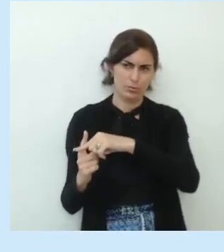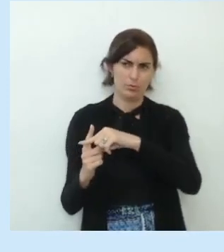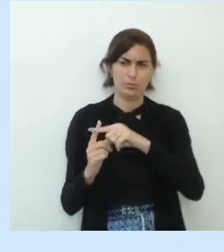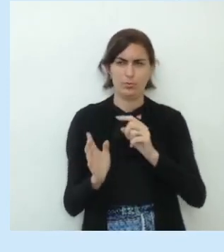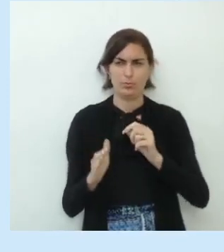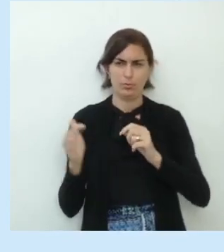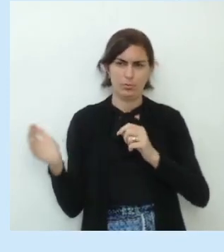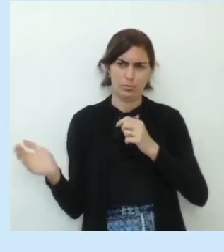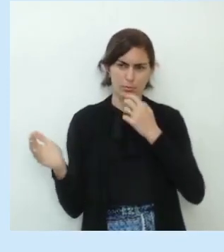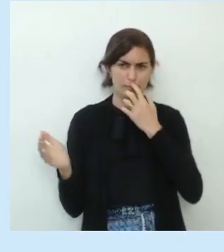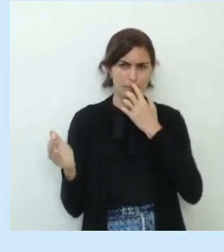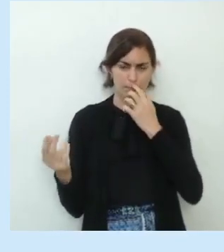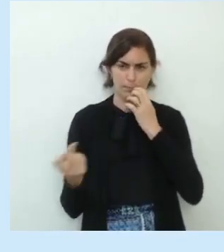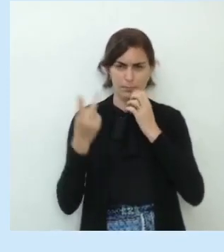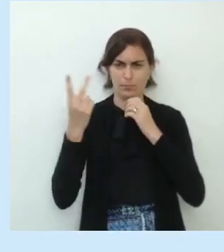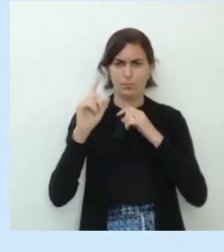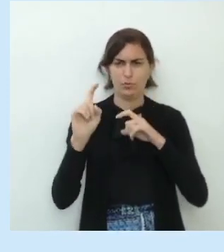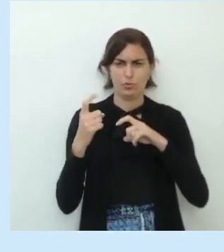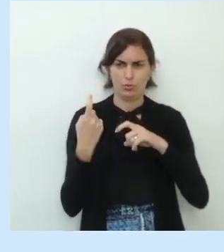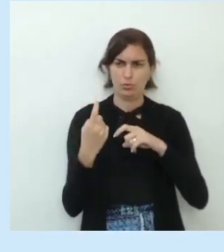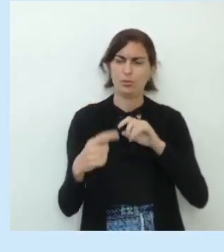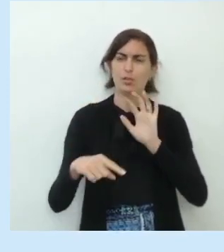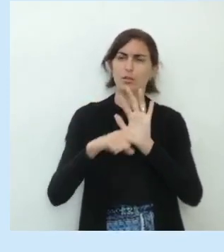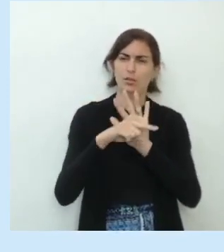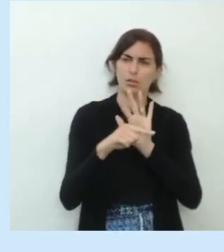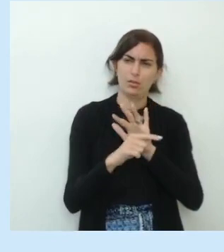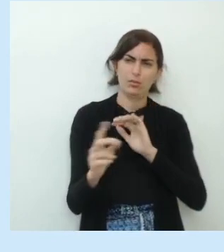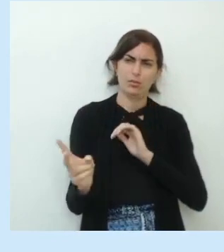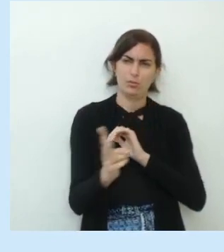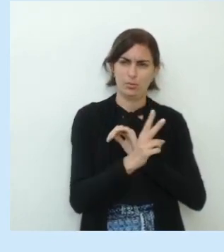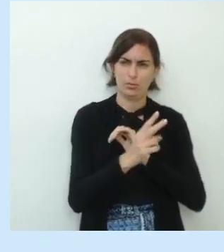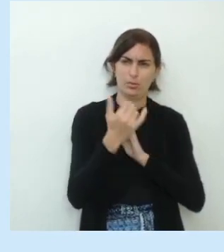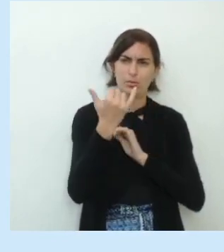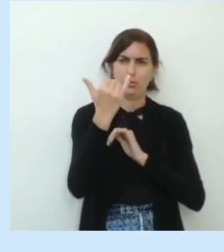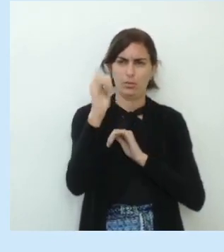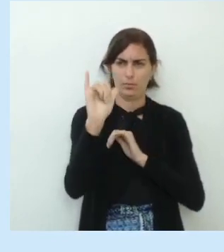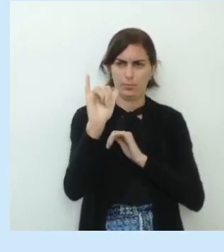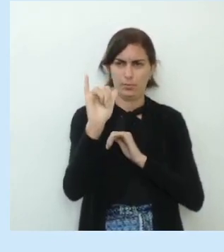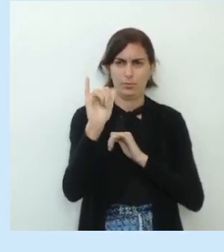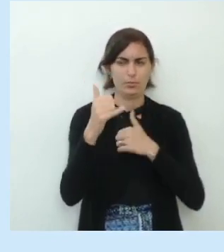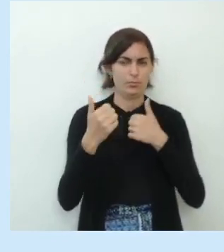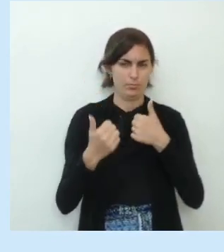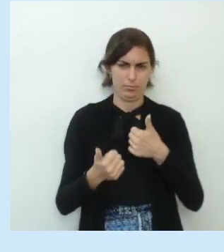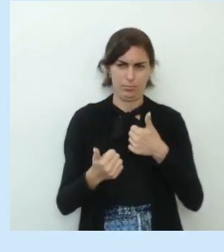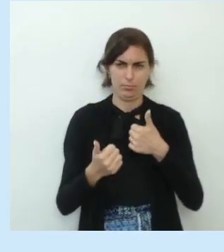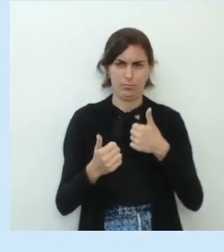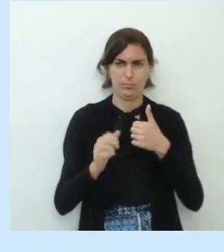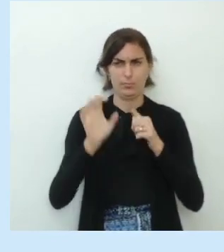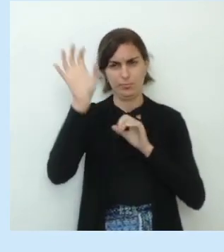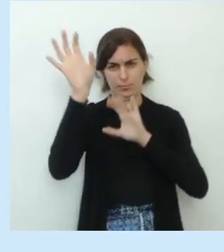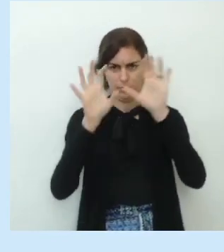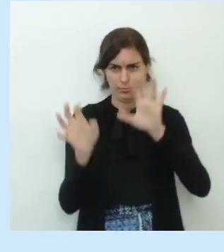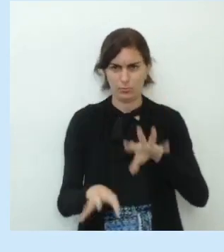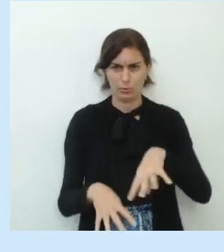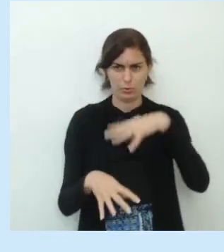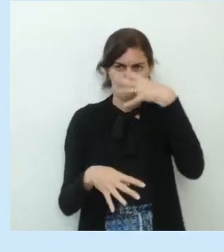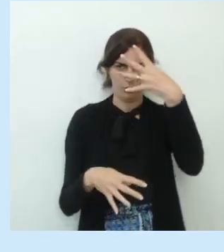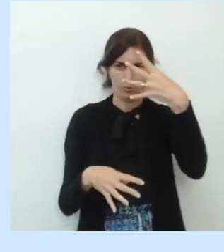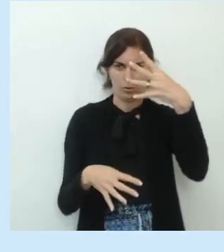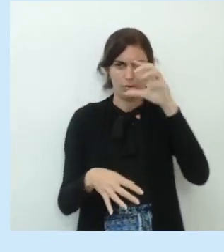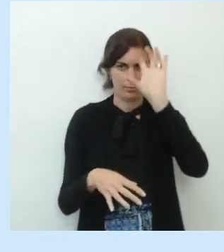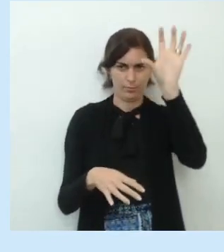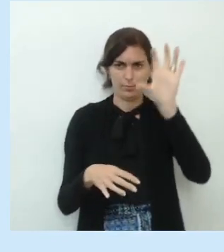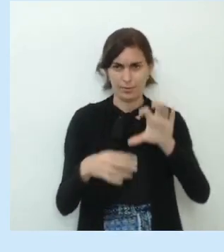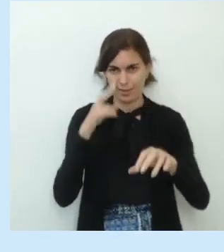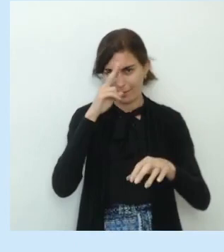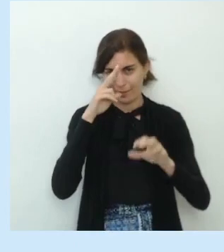das abscissas, os valores de x, e negativos para os valores de y. Ficou claro aí a distribuição dos quatro quadrantes?